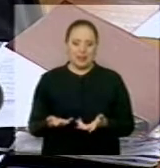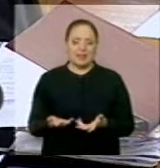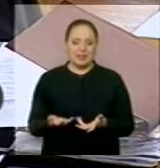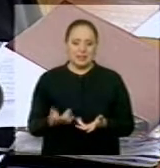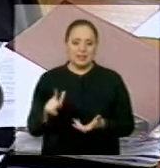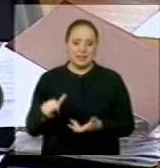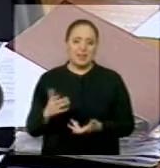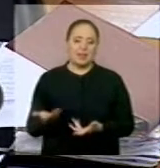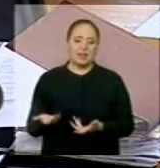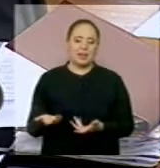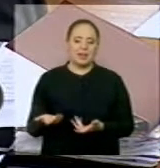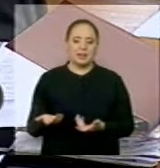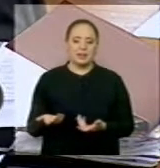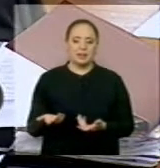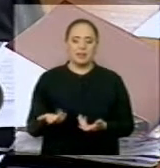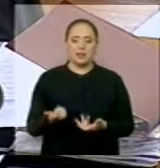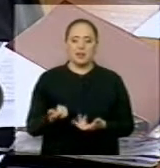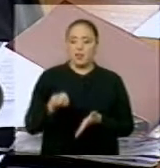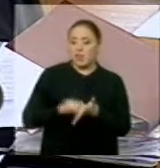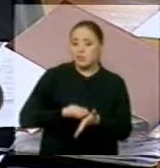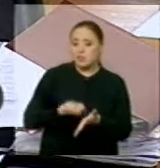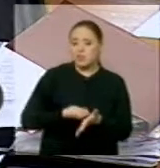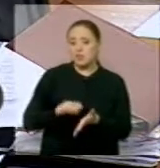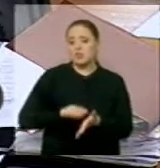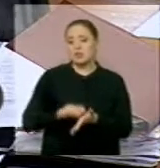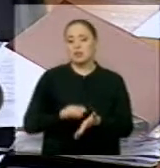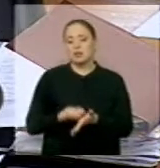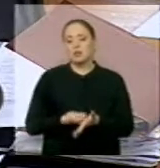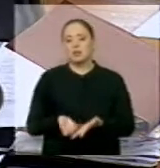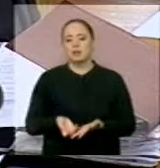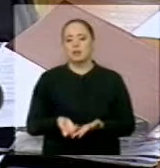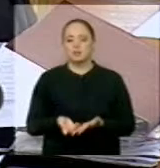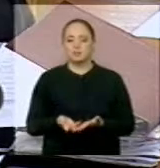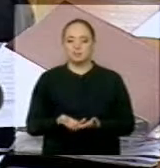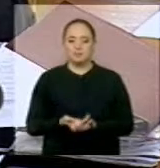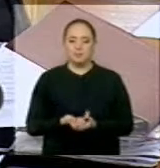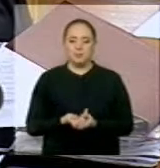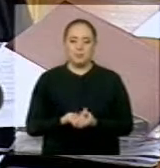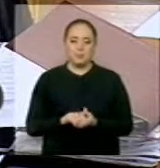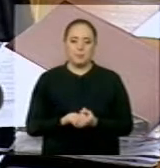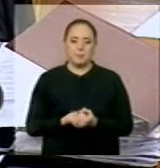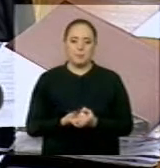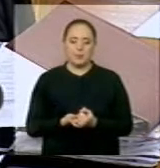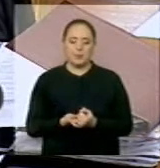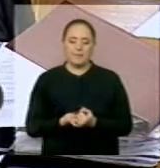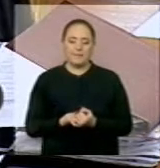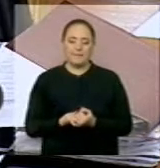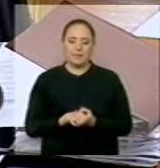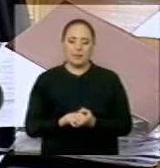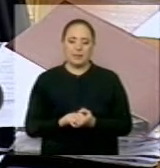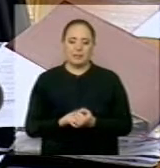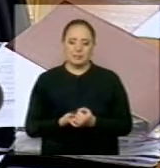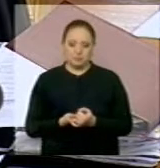é a exigência, e Sua Excelência, o ministro Edson Fachin,